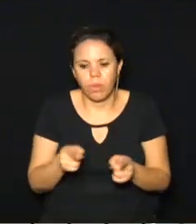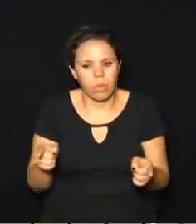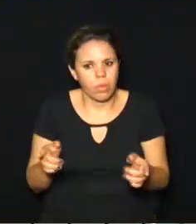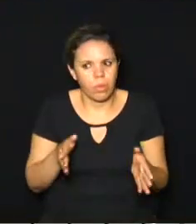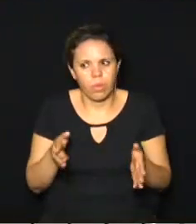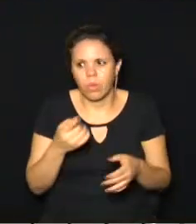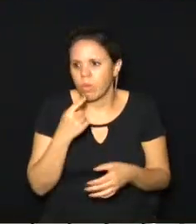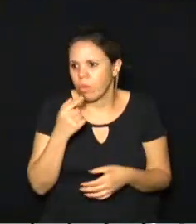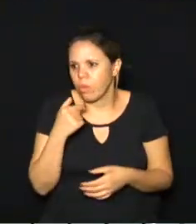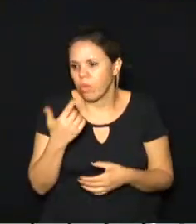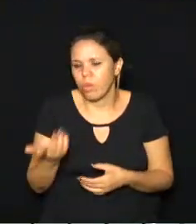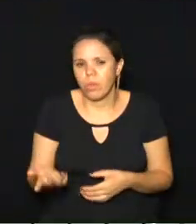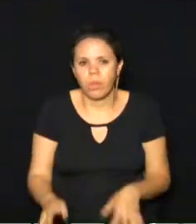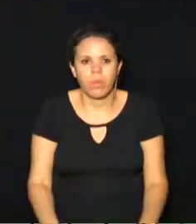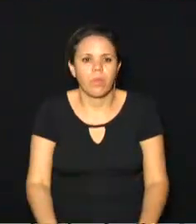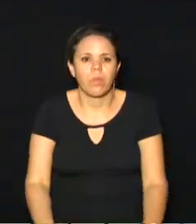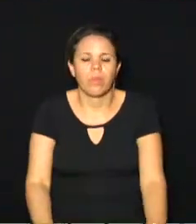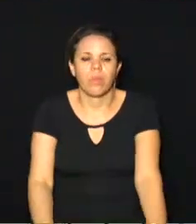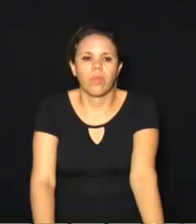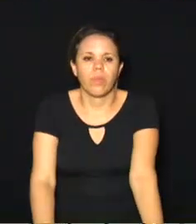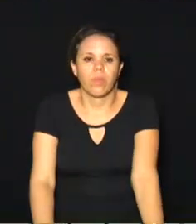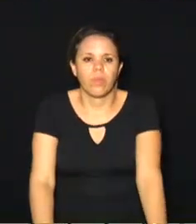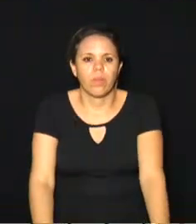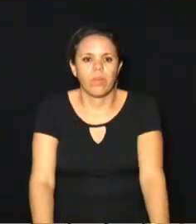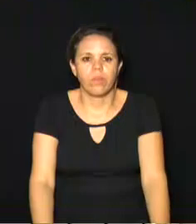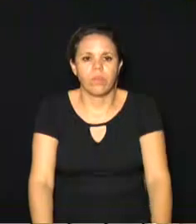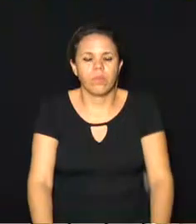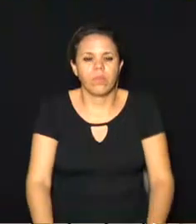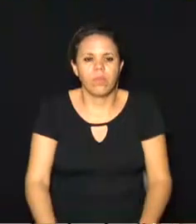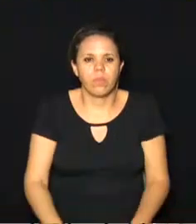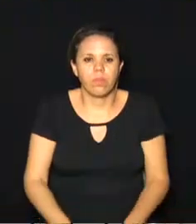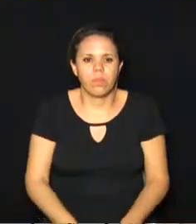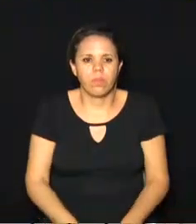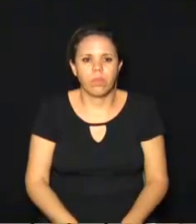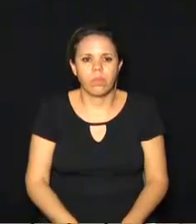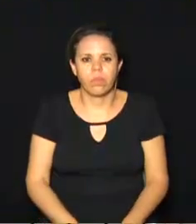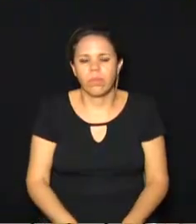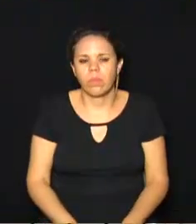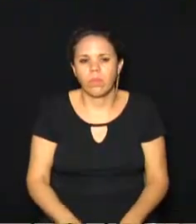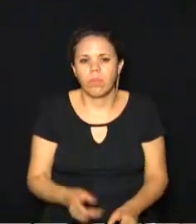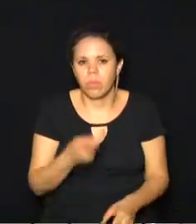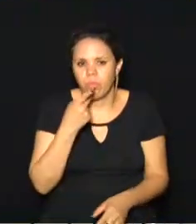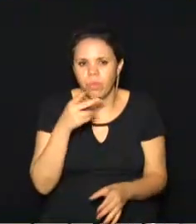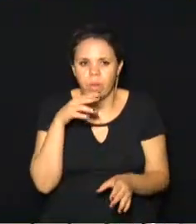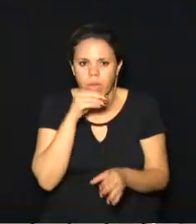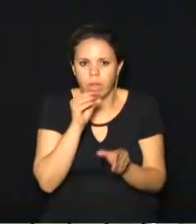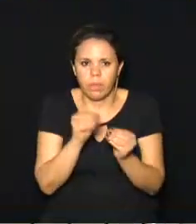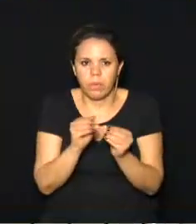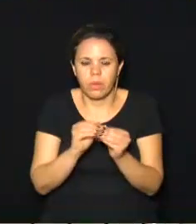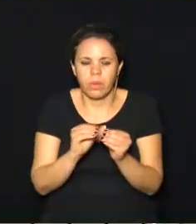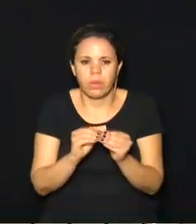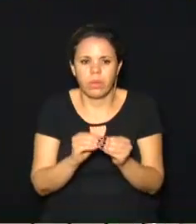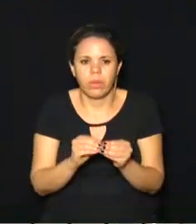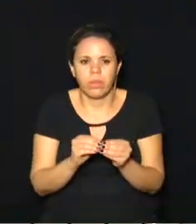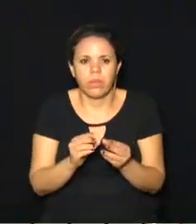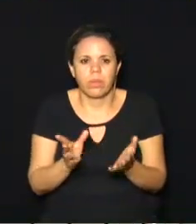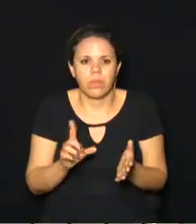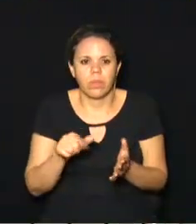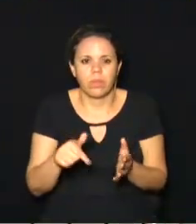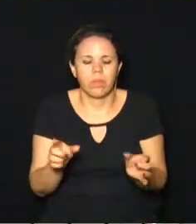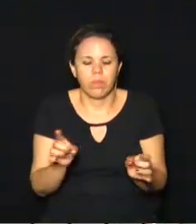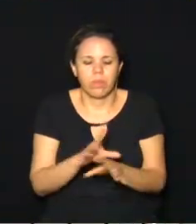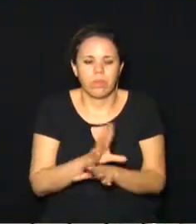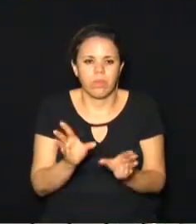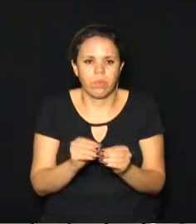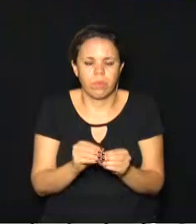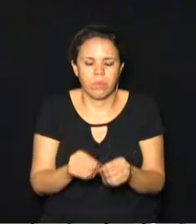vermelha. Como fica essa questão? Então, são questões pontuais. Se você puder falar rapidamente, depois a gente já vai para o nosso